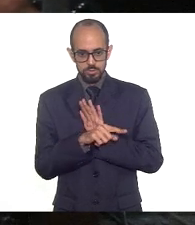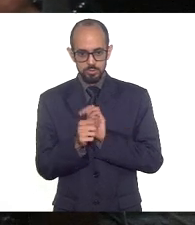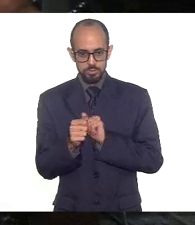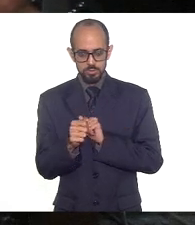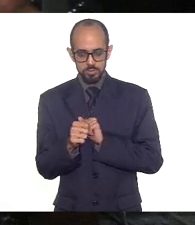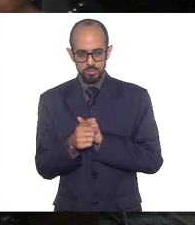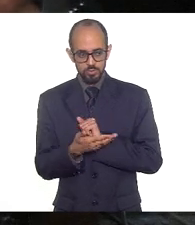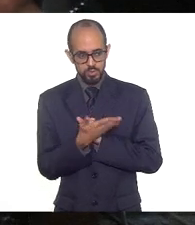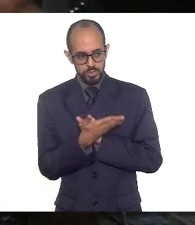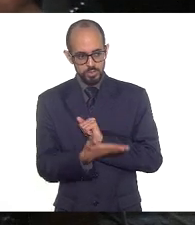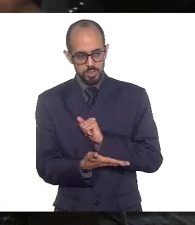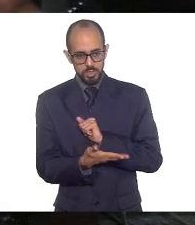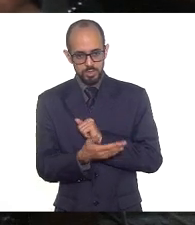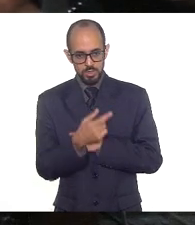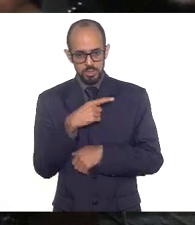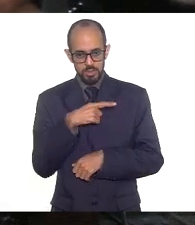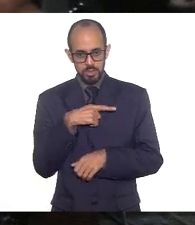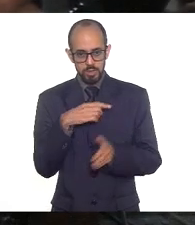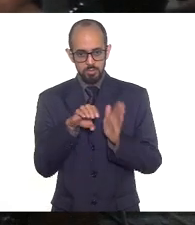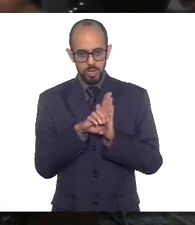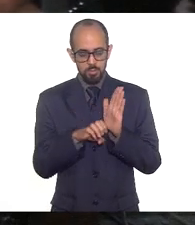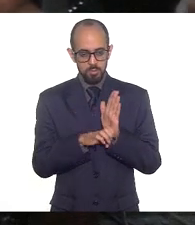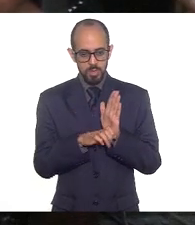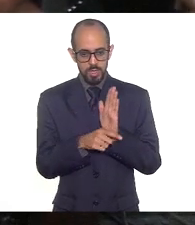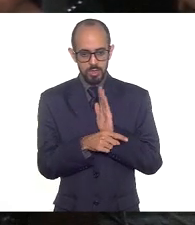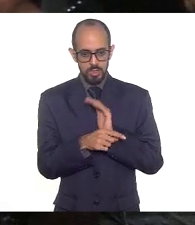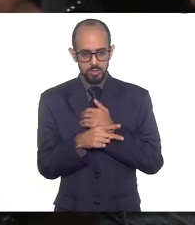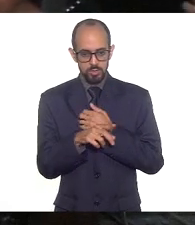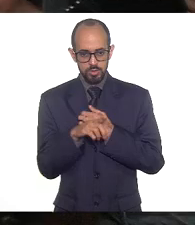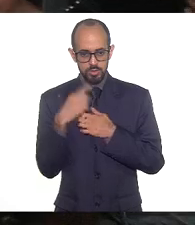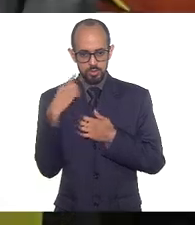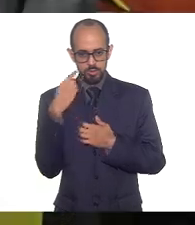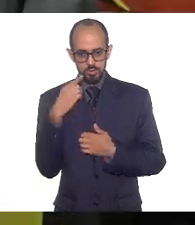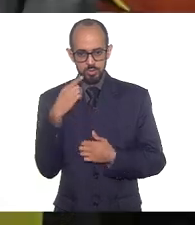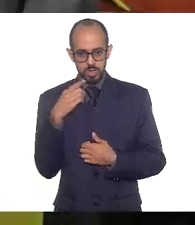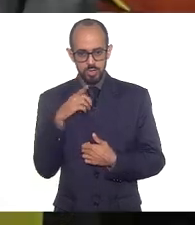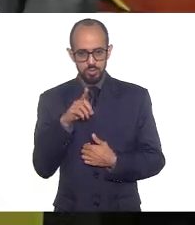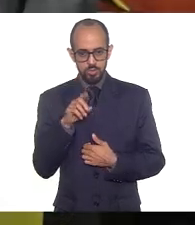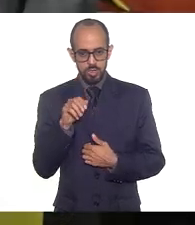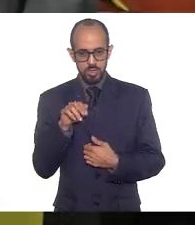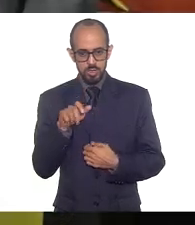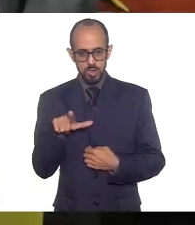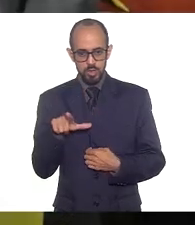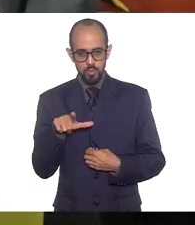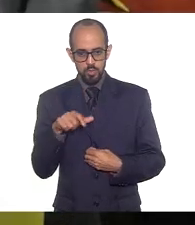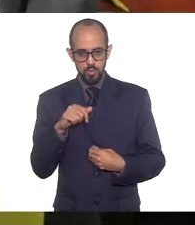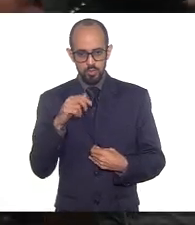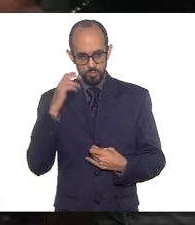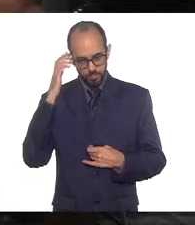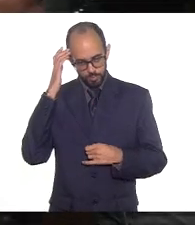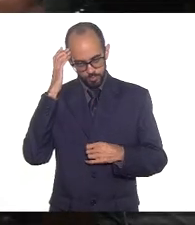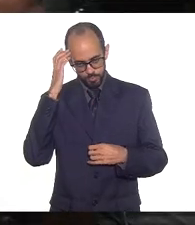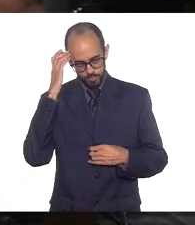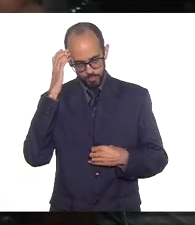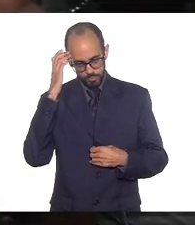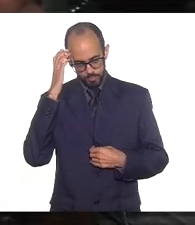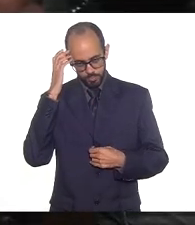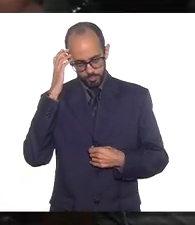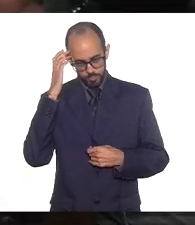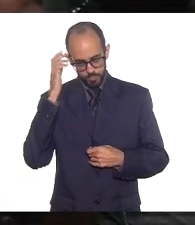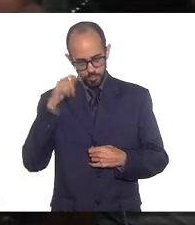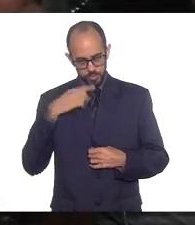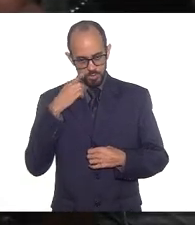eu gostaria de ser até a uma Emenda ao projeto de lei do deputado danniel librelon pimenta o